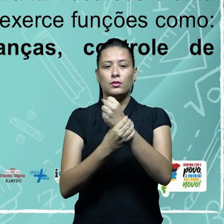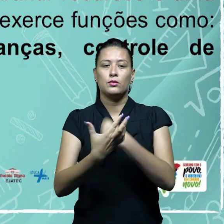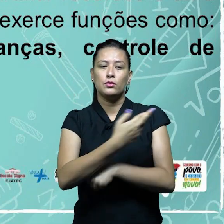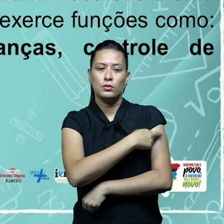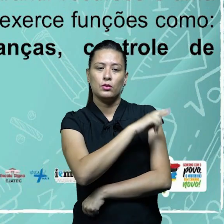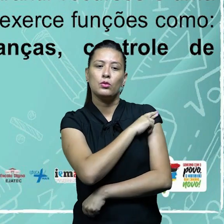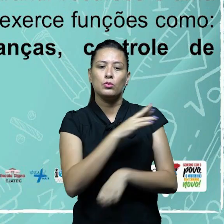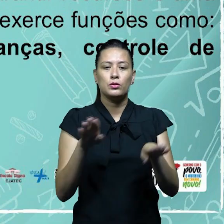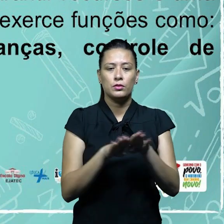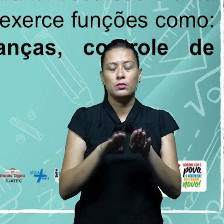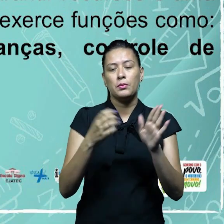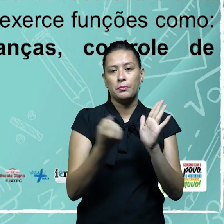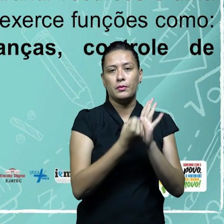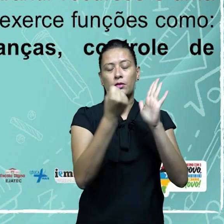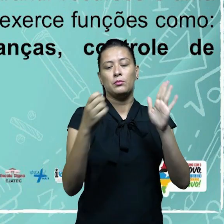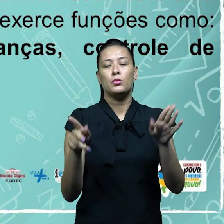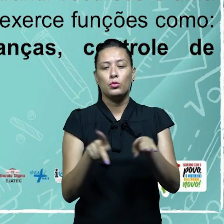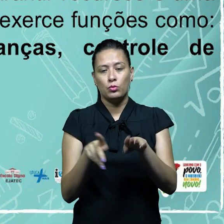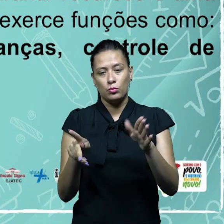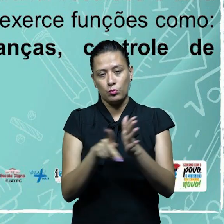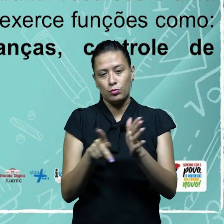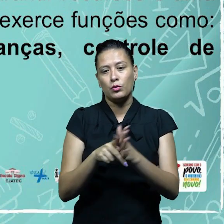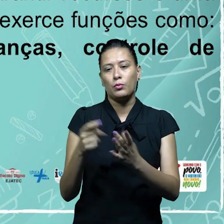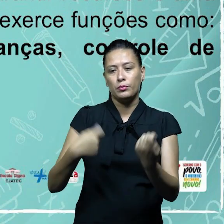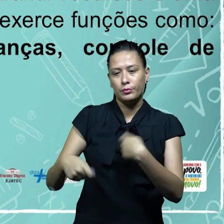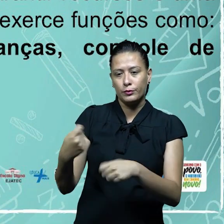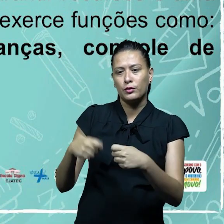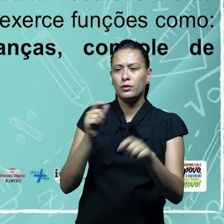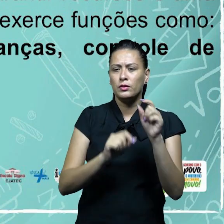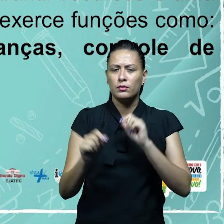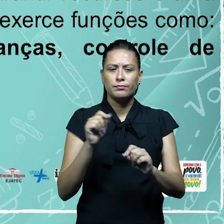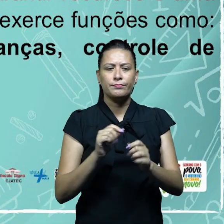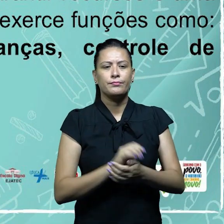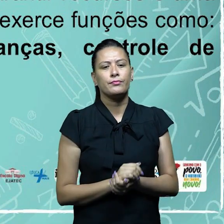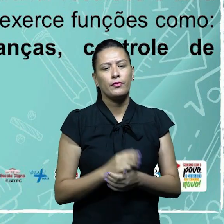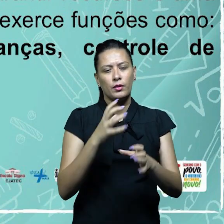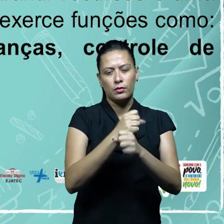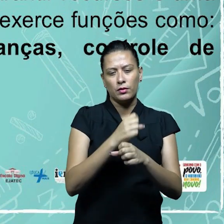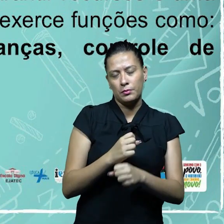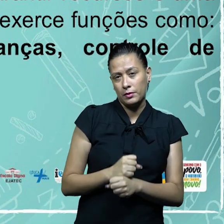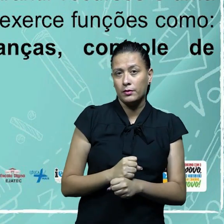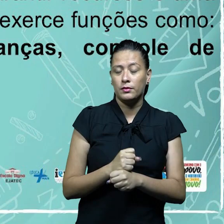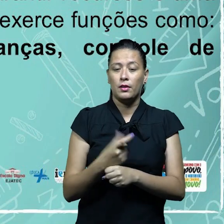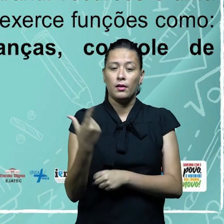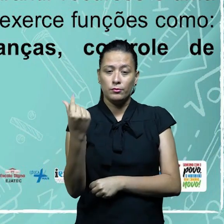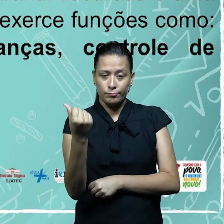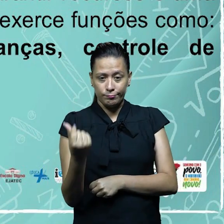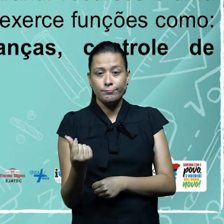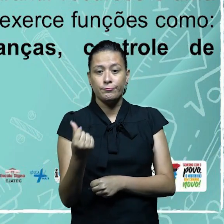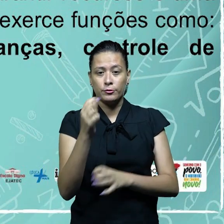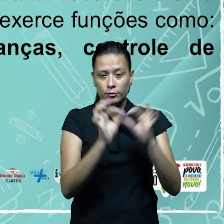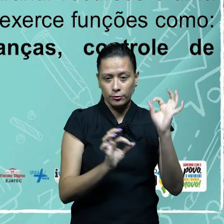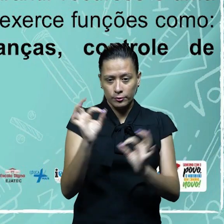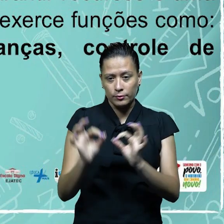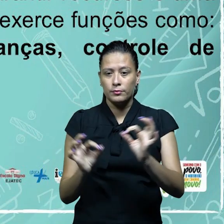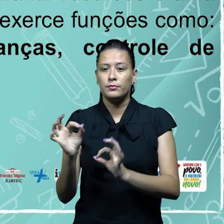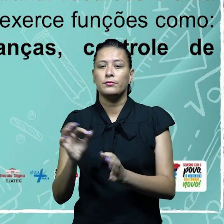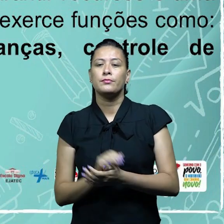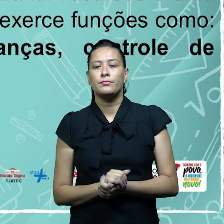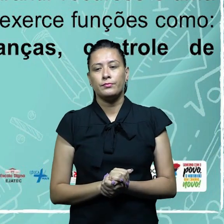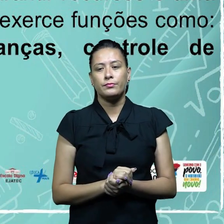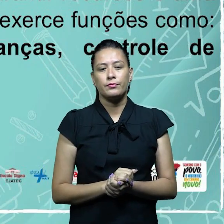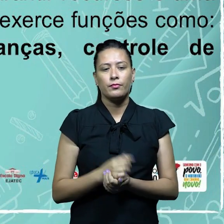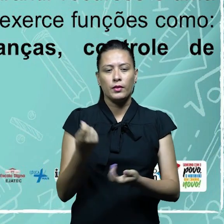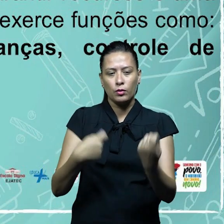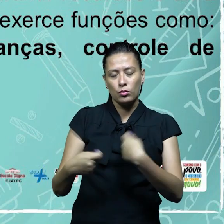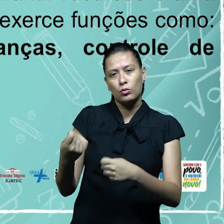negócio. Para isso, exerce funções como contabilidade, tesouraria, gestão de finanças, controle de